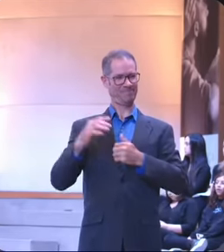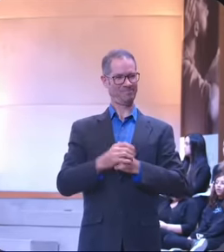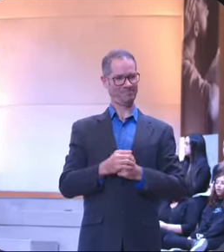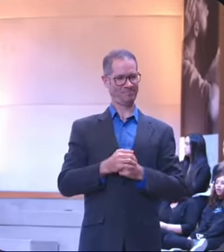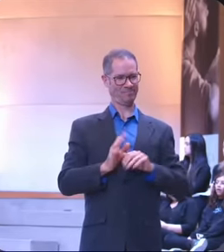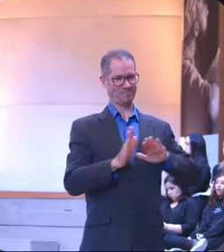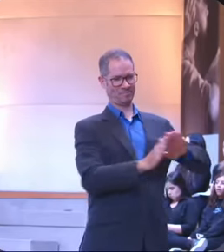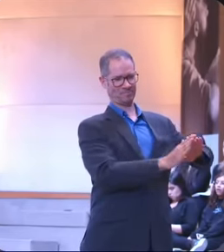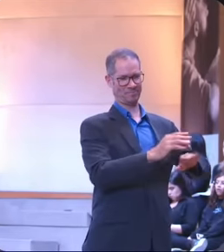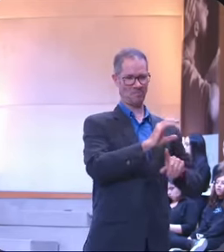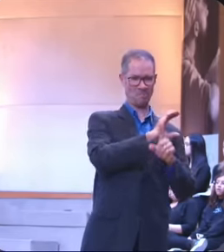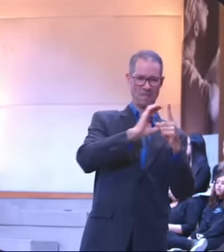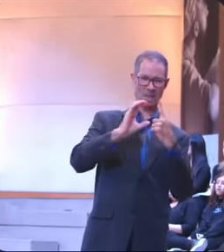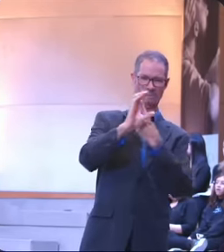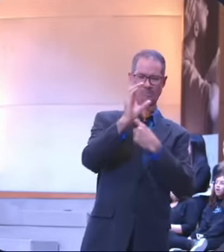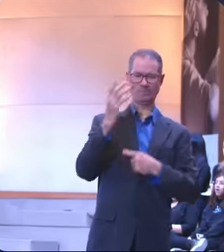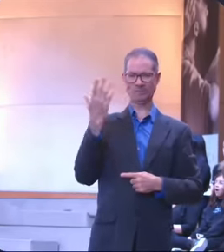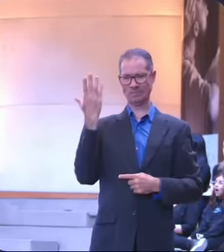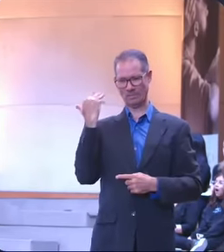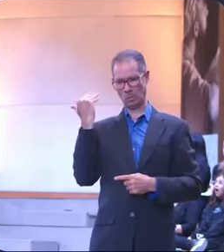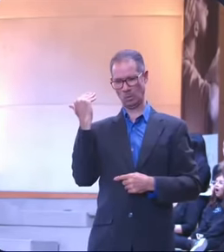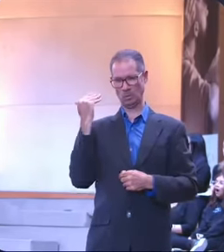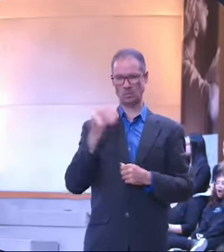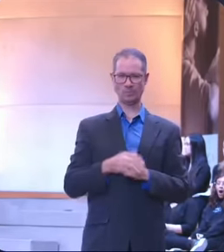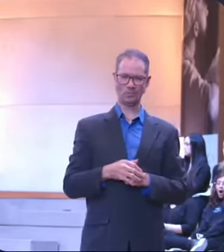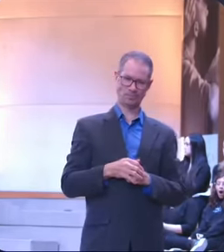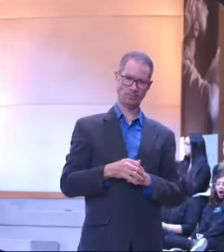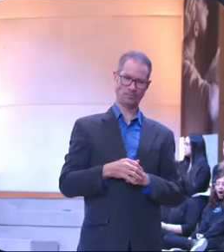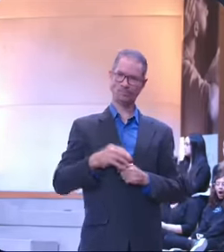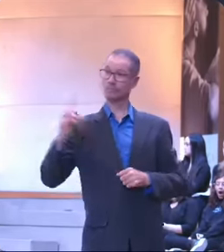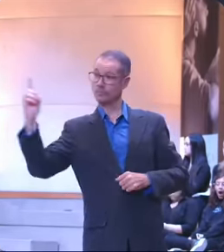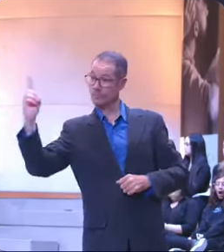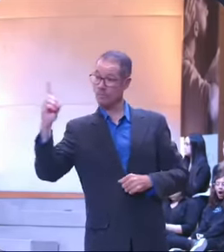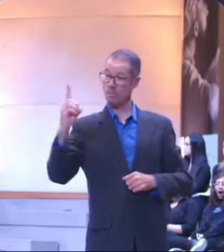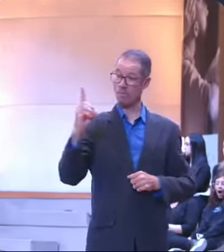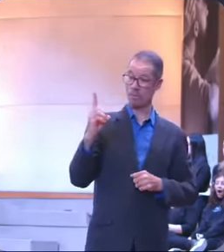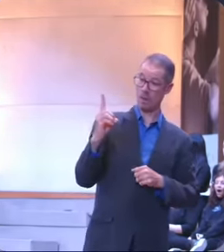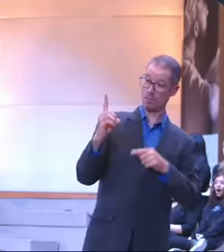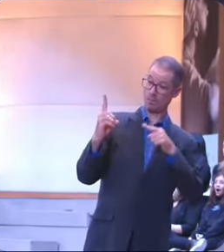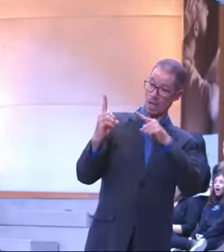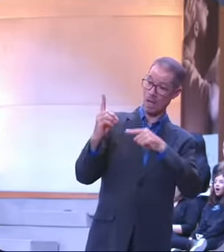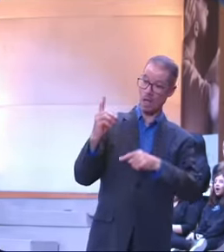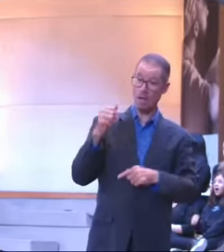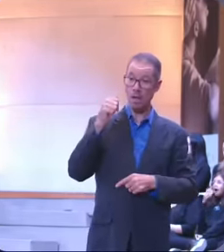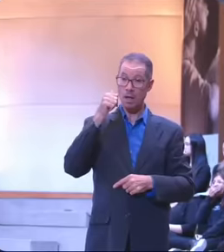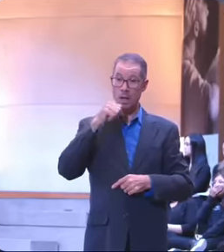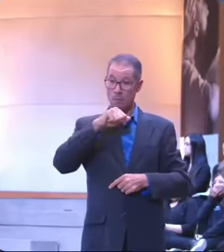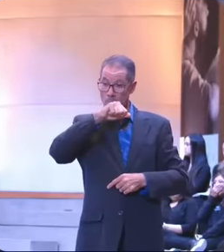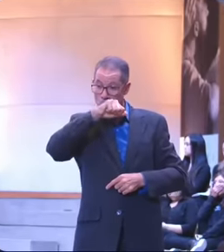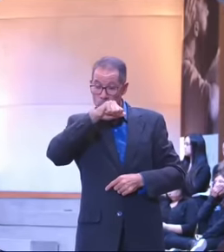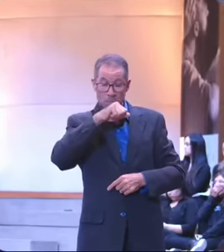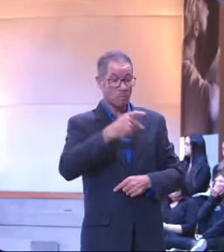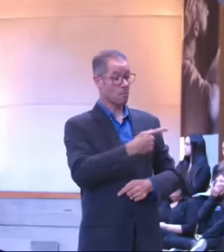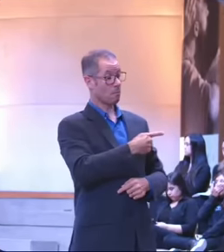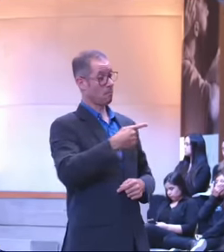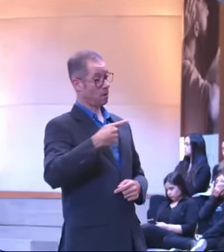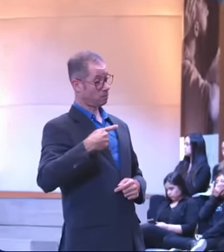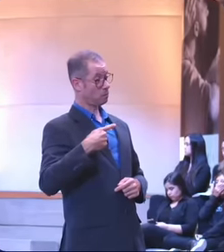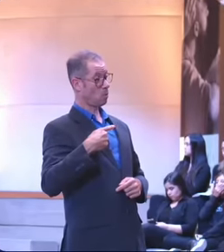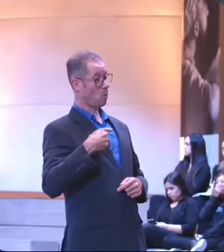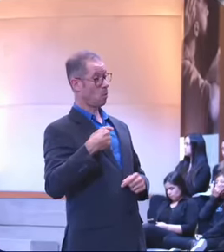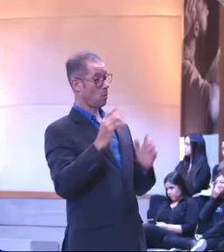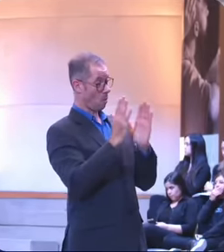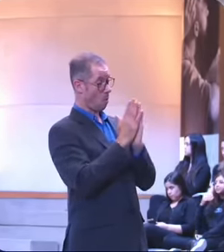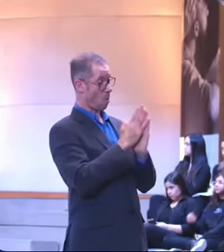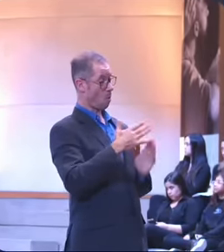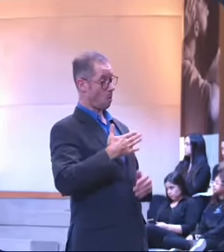Eu estava num culto e uma senhora, mamãe, disse: pastor, só tem que orar